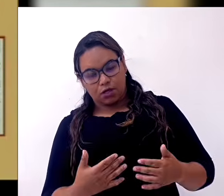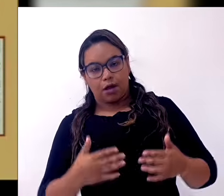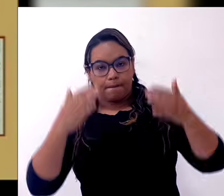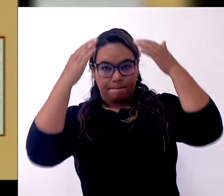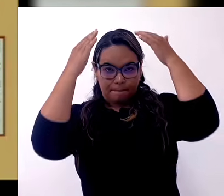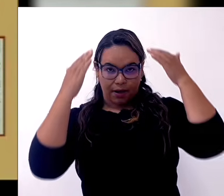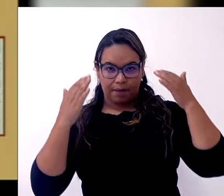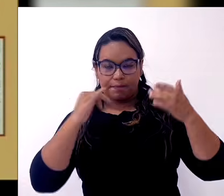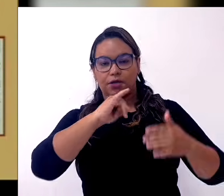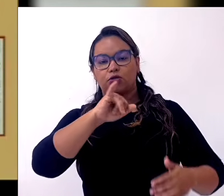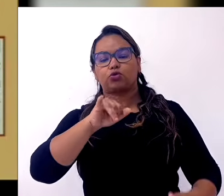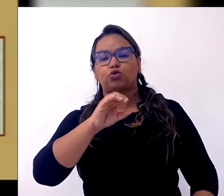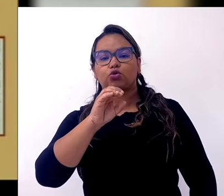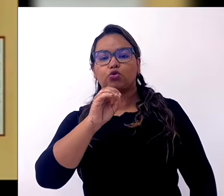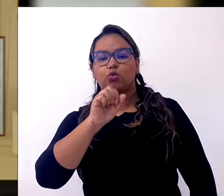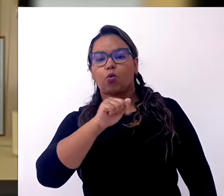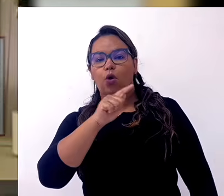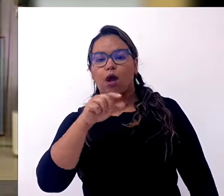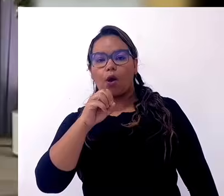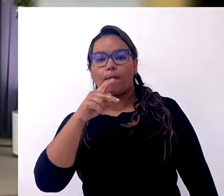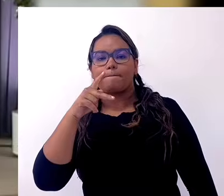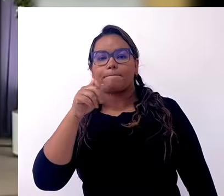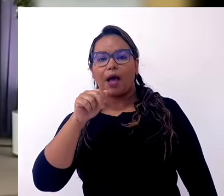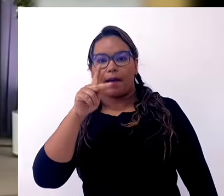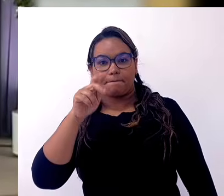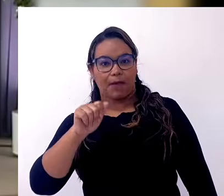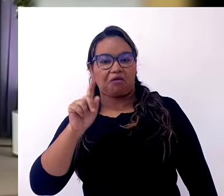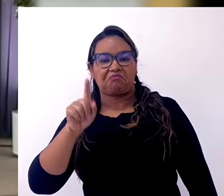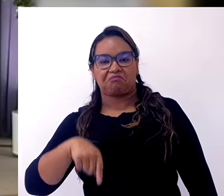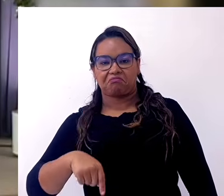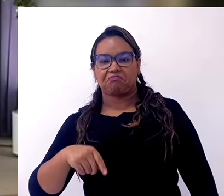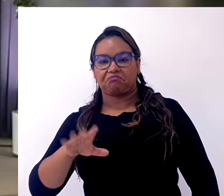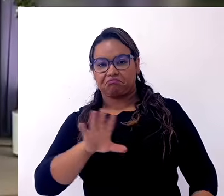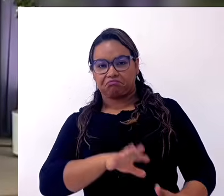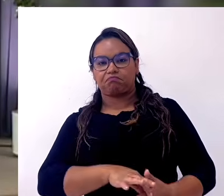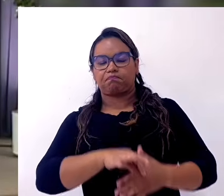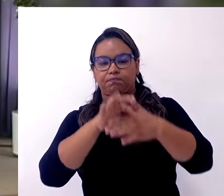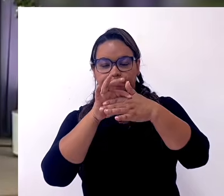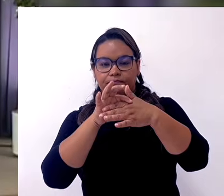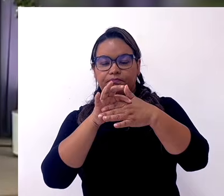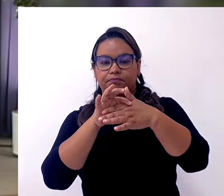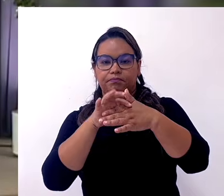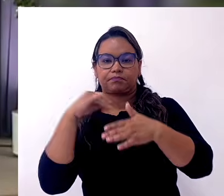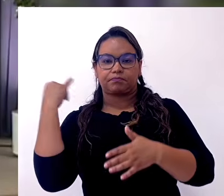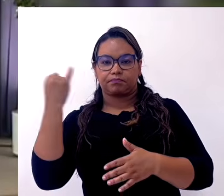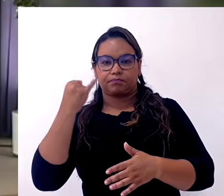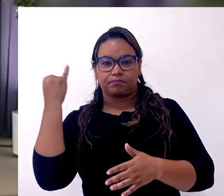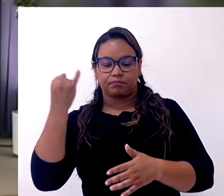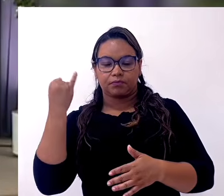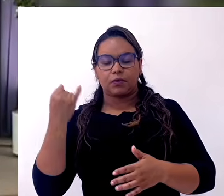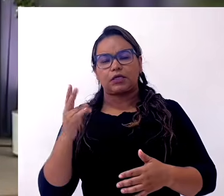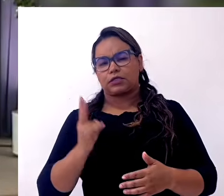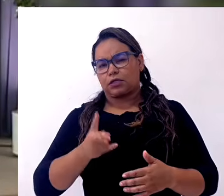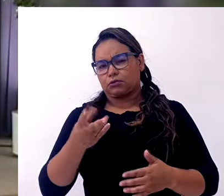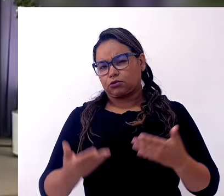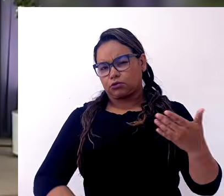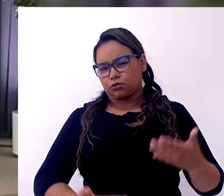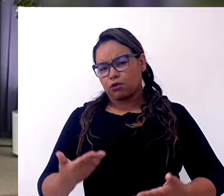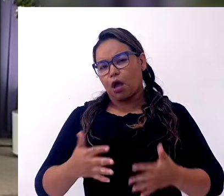continua a ser o servo sereno e confidente do grande plano. E essa é a linguagem secreta da